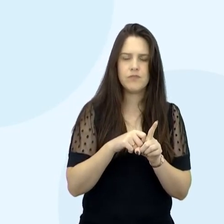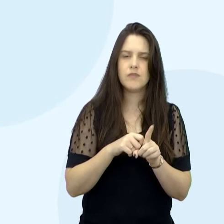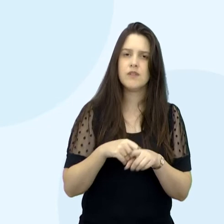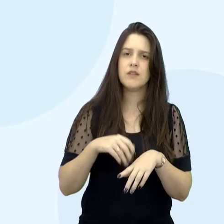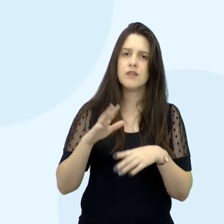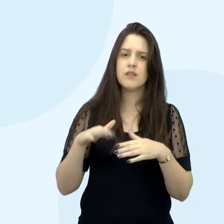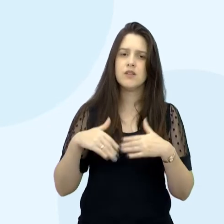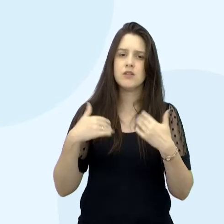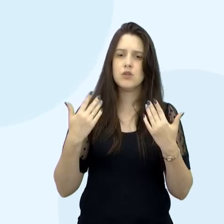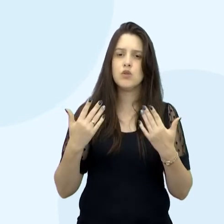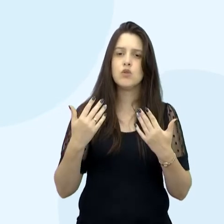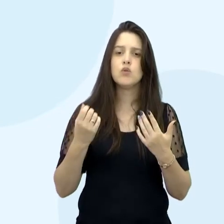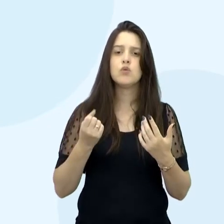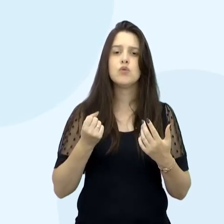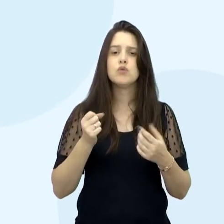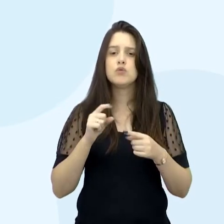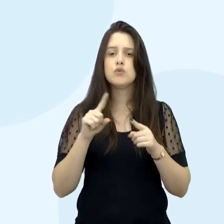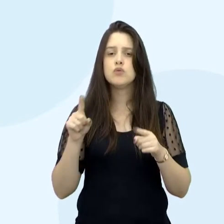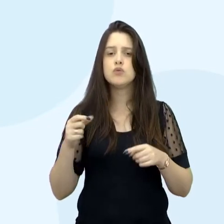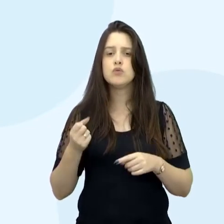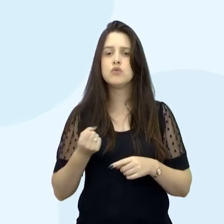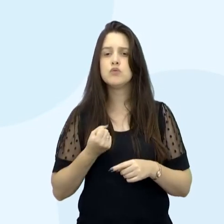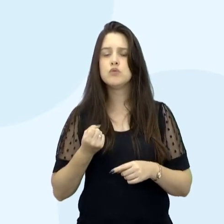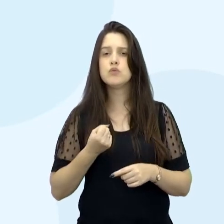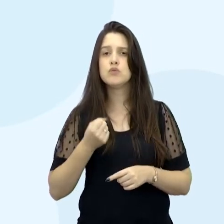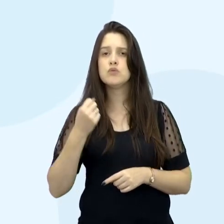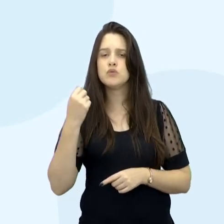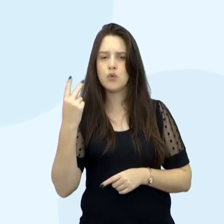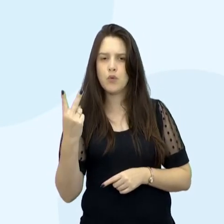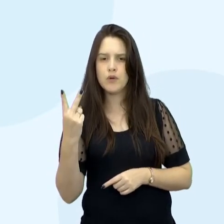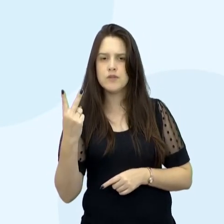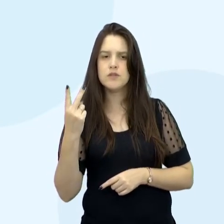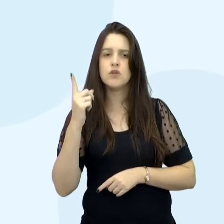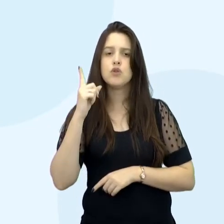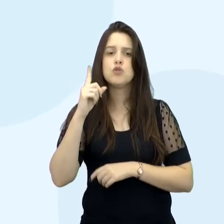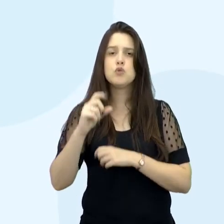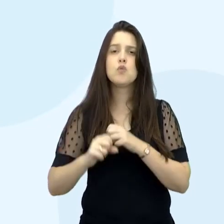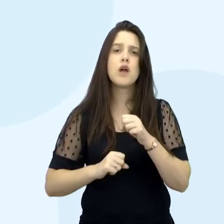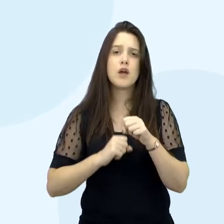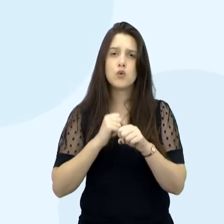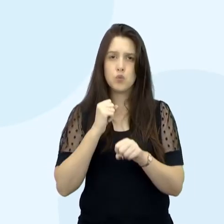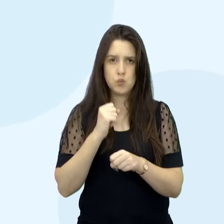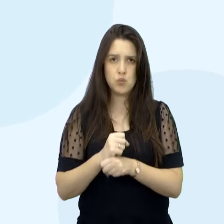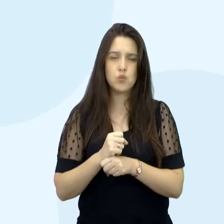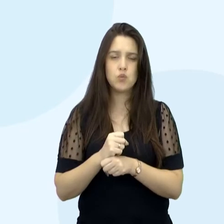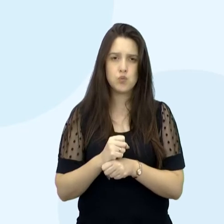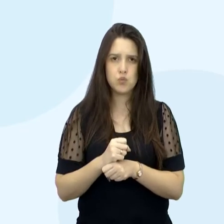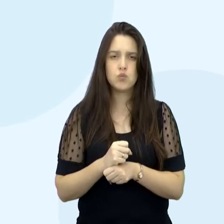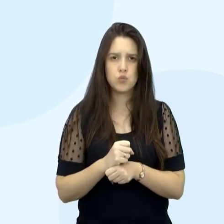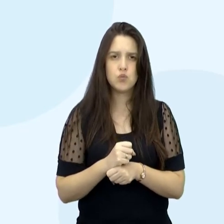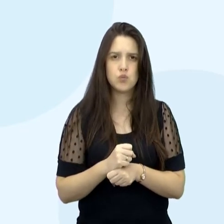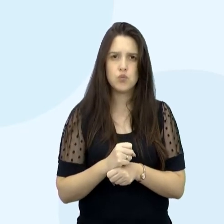Na opção 2, o prazo aí de 1 ano. De 1 ano.